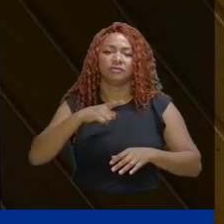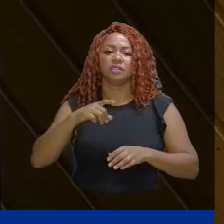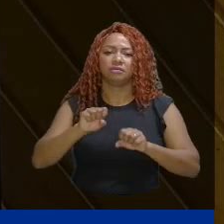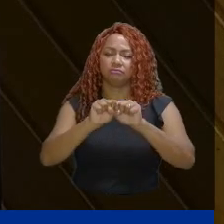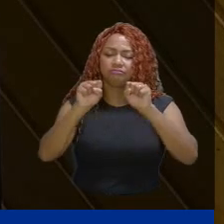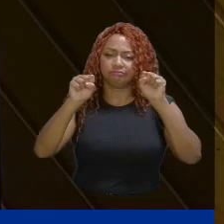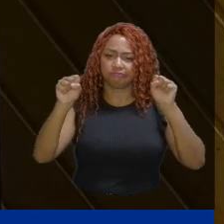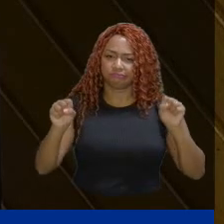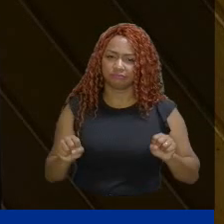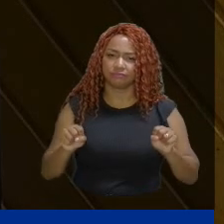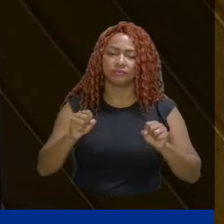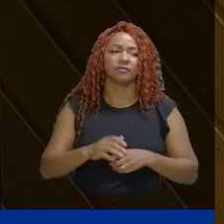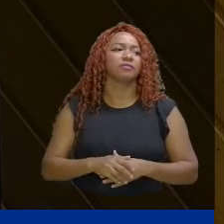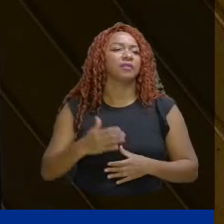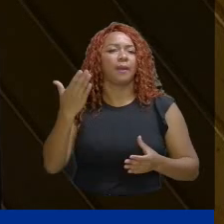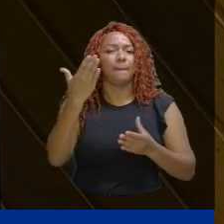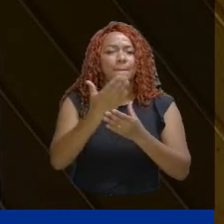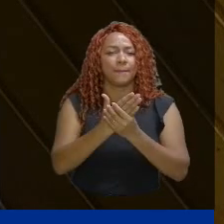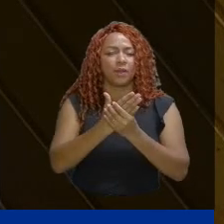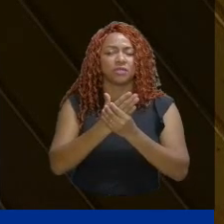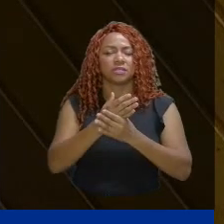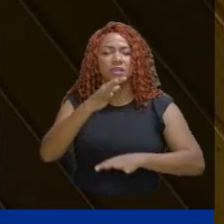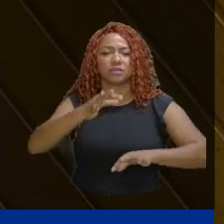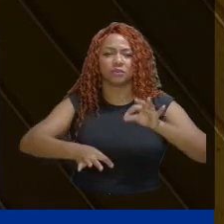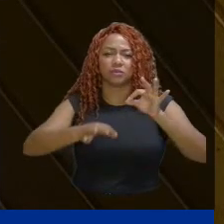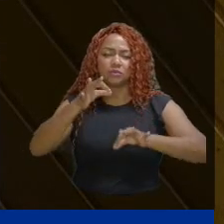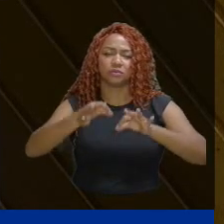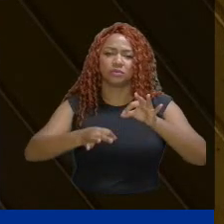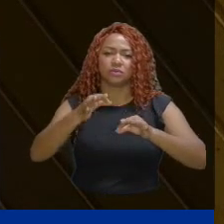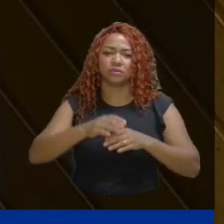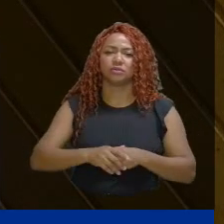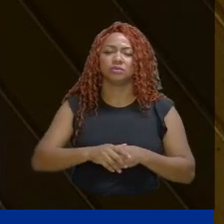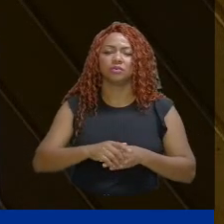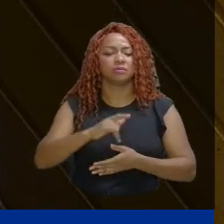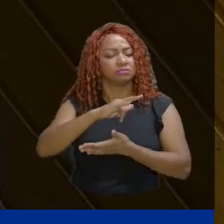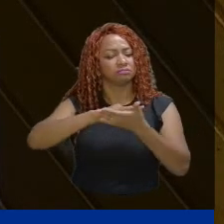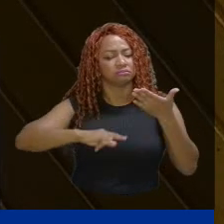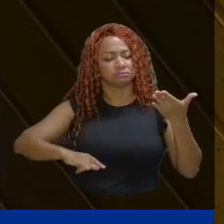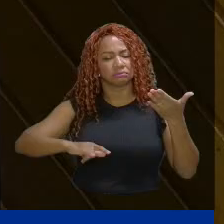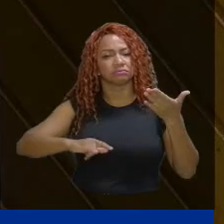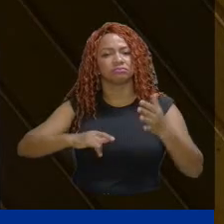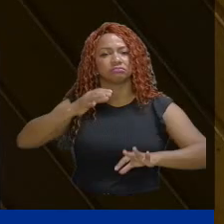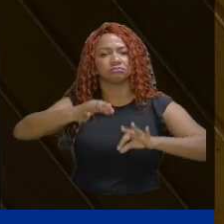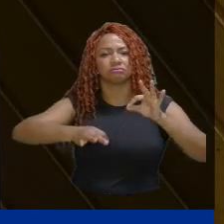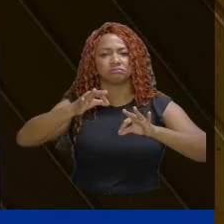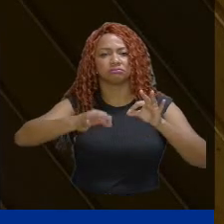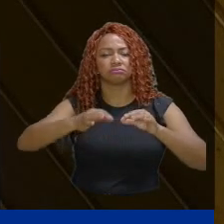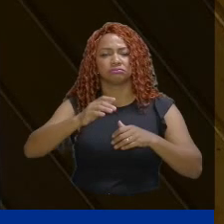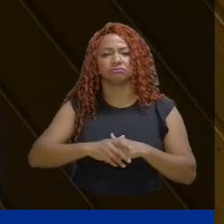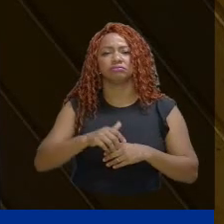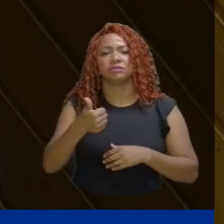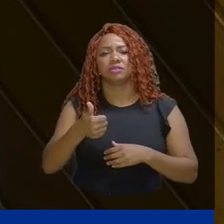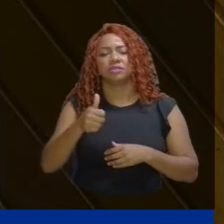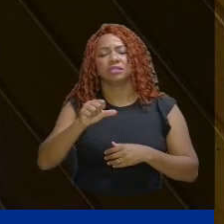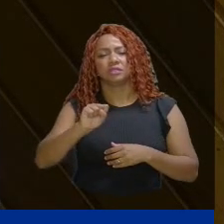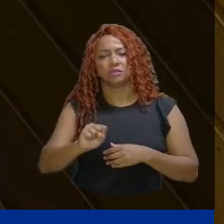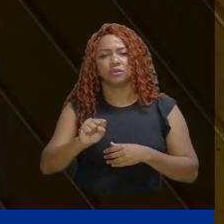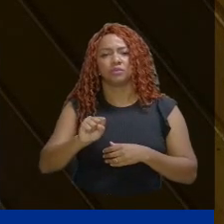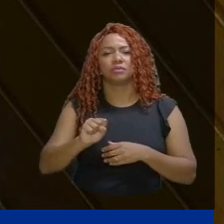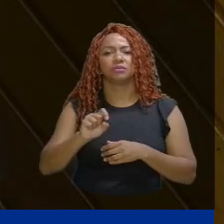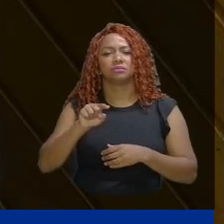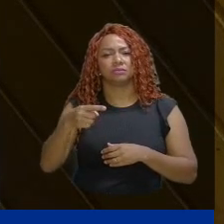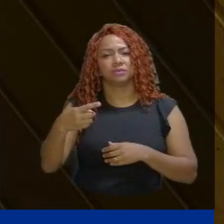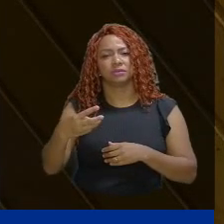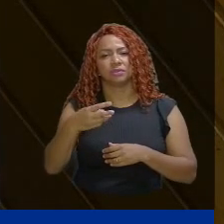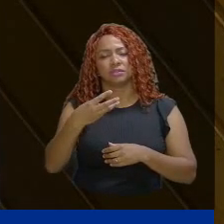sistema Processo Judicial Eletrônico, a certidão de julgamento foi lavrada às 18 horas e 38 minutos do dia